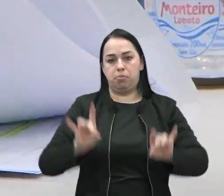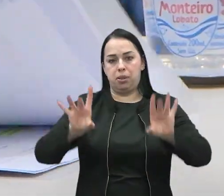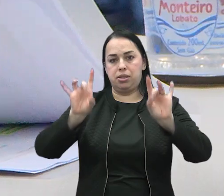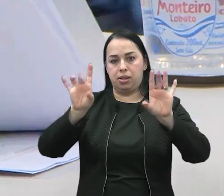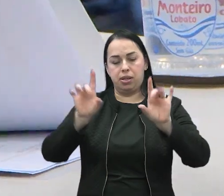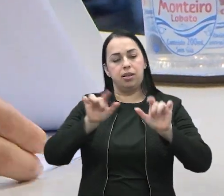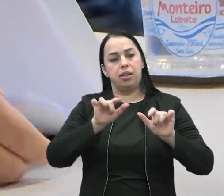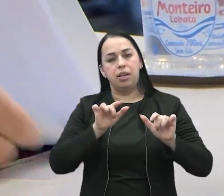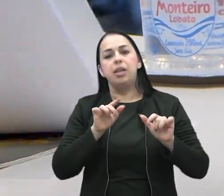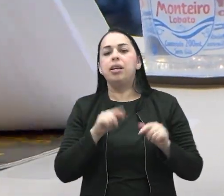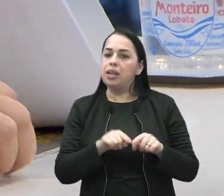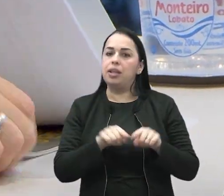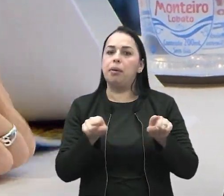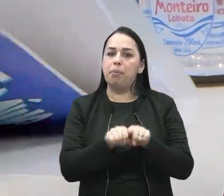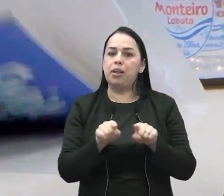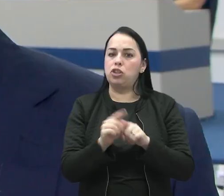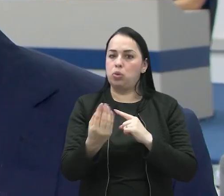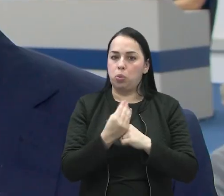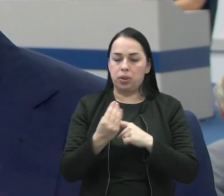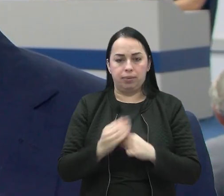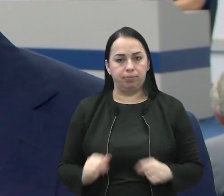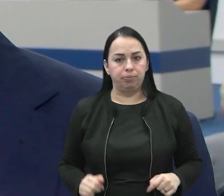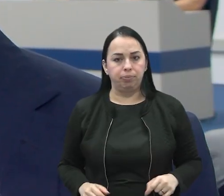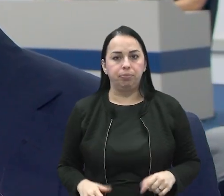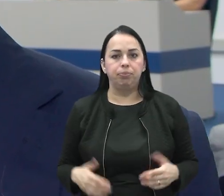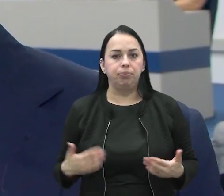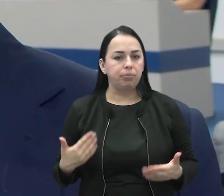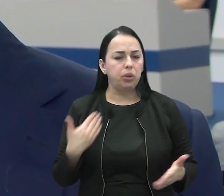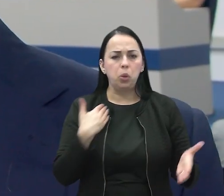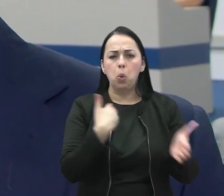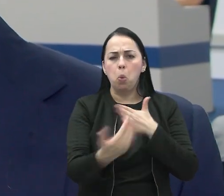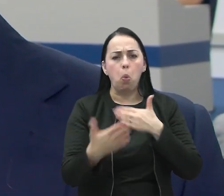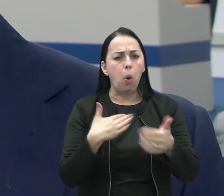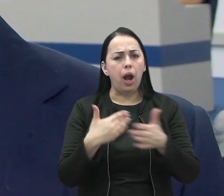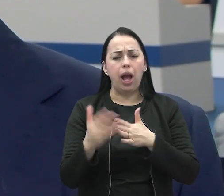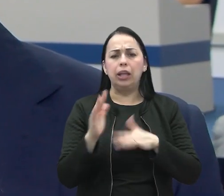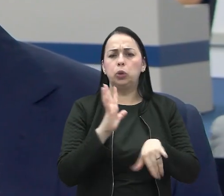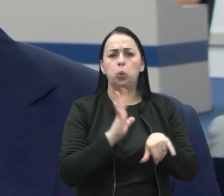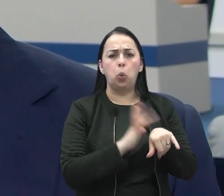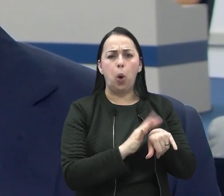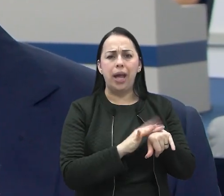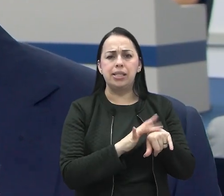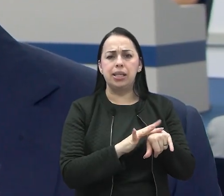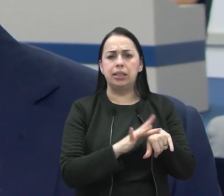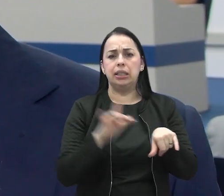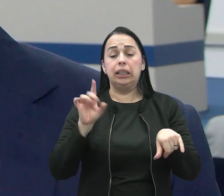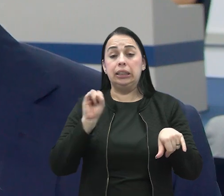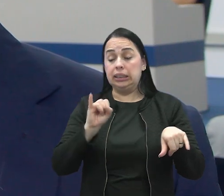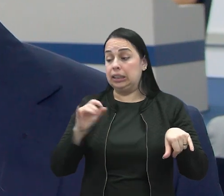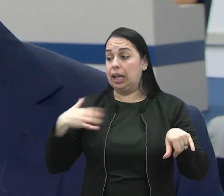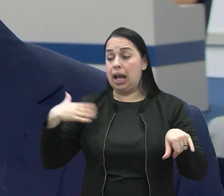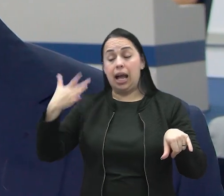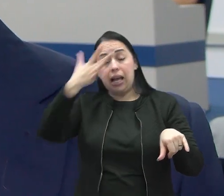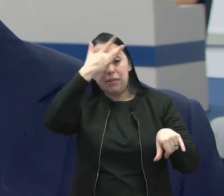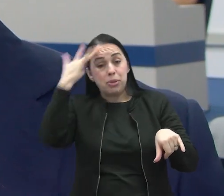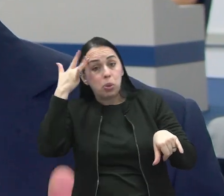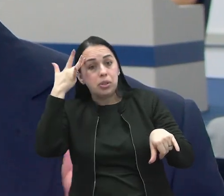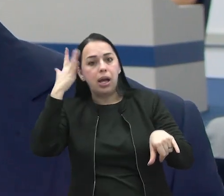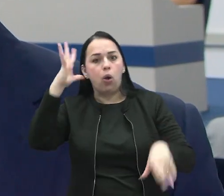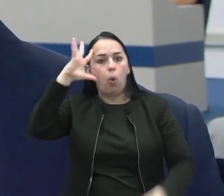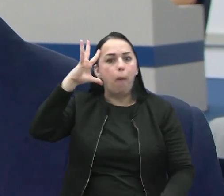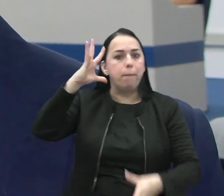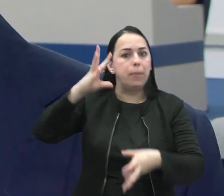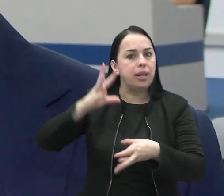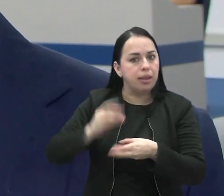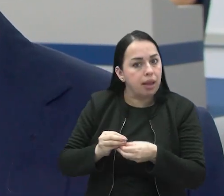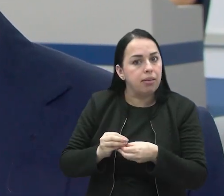e incentivando atitudes preventivas. Todo combate a qualquer tipo de doença vem com conhecimento. O grande